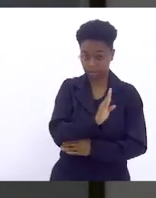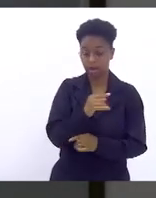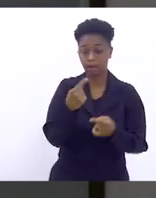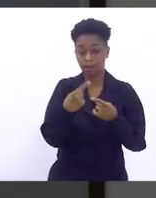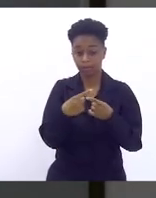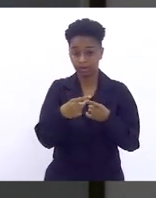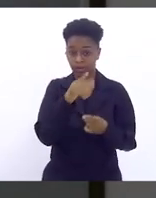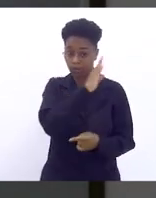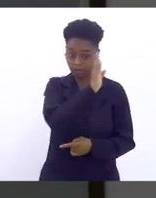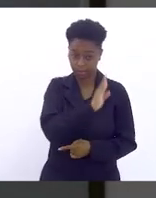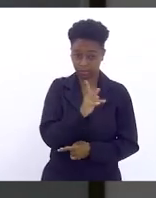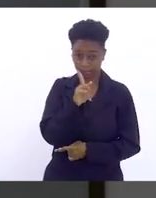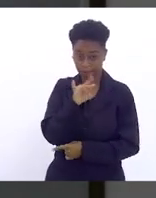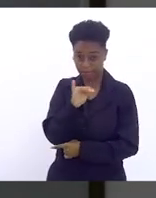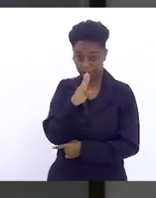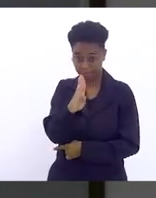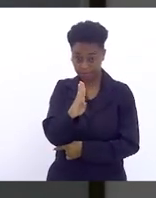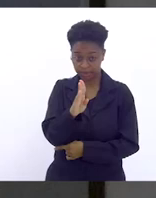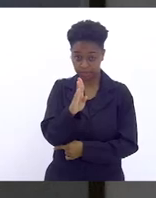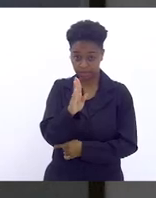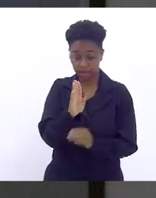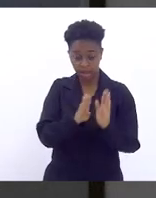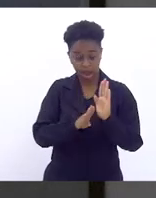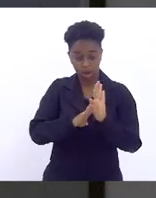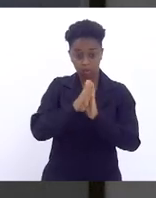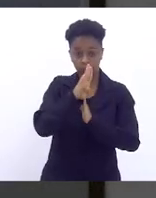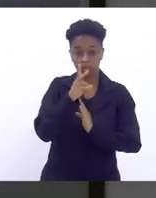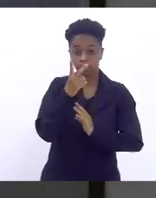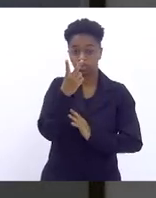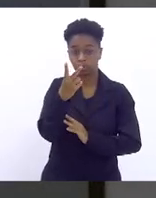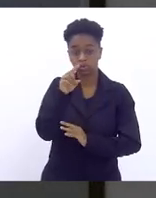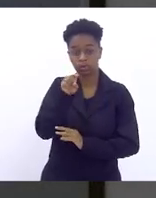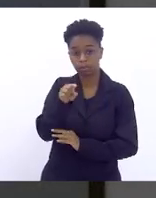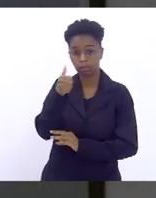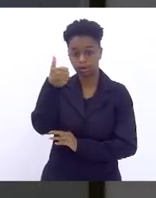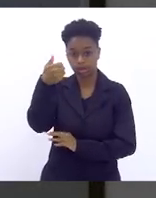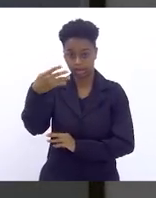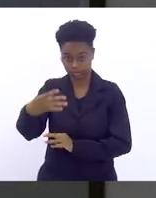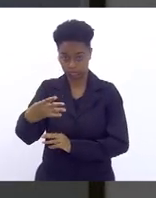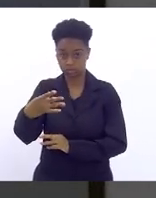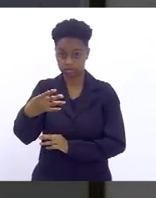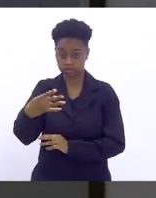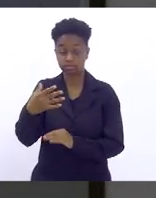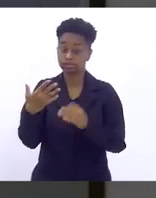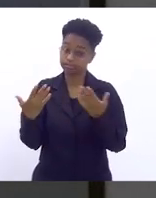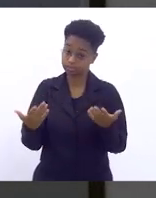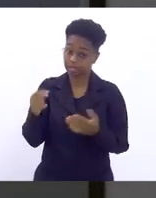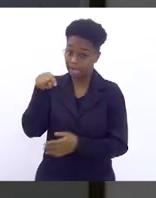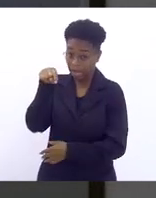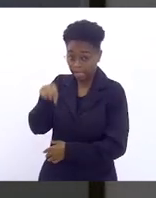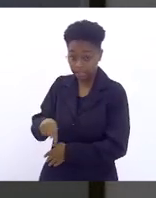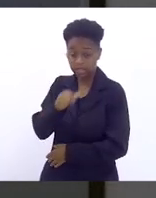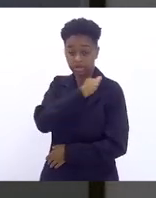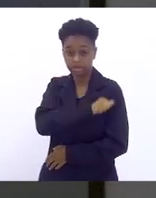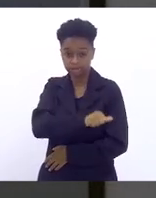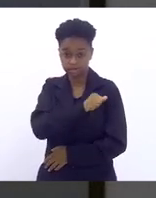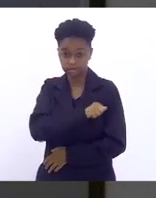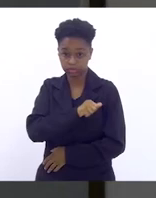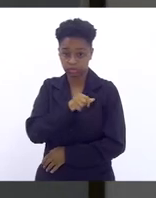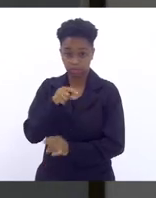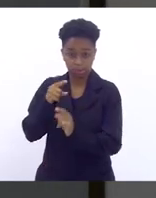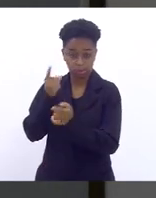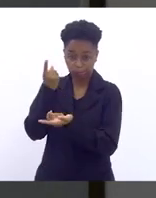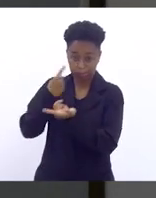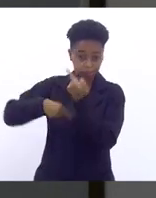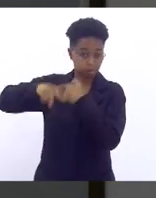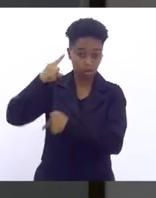25 anos cresceu em média 2.14 por via de consequência do Estado cresceu na ordem